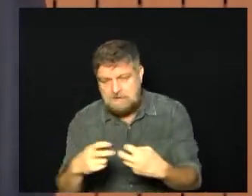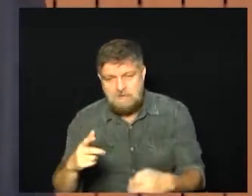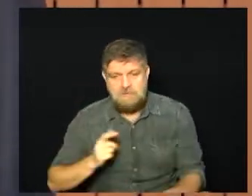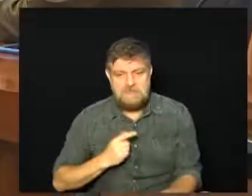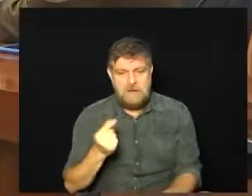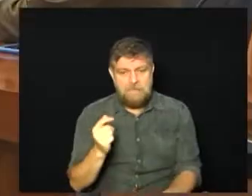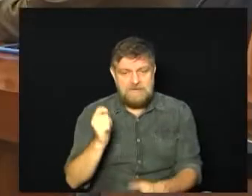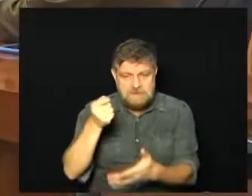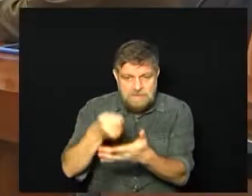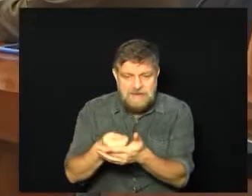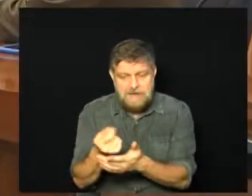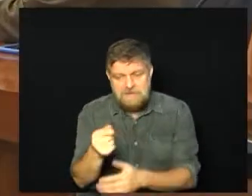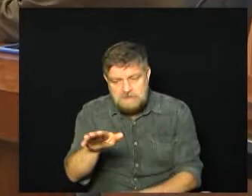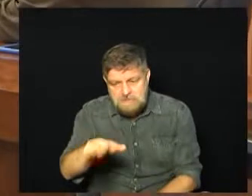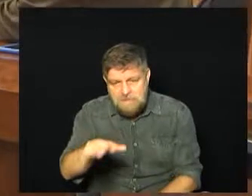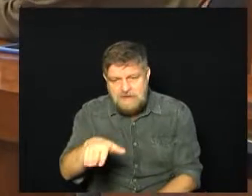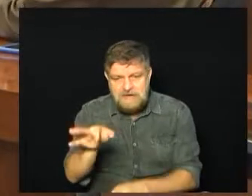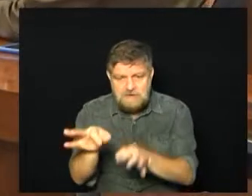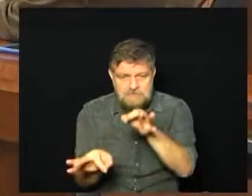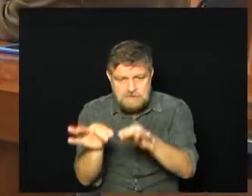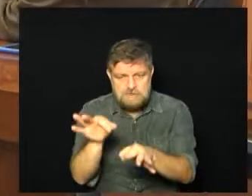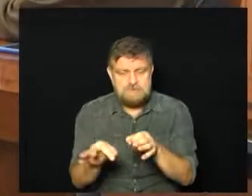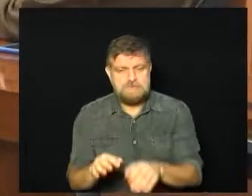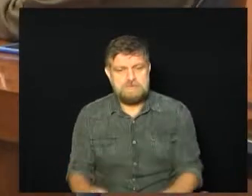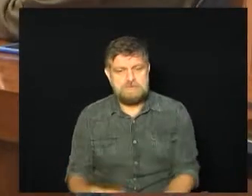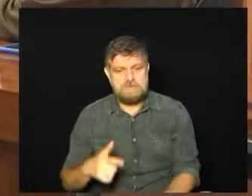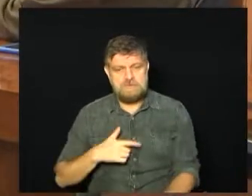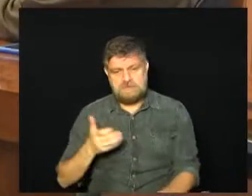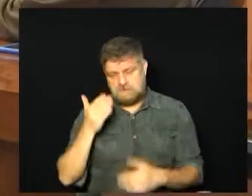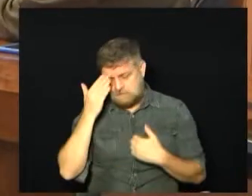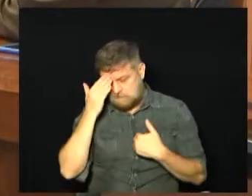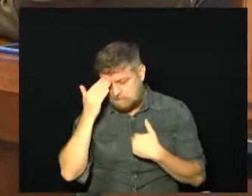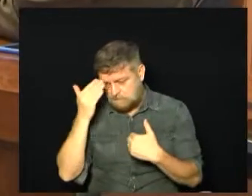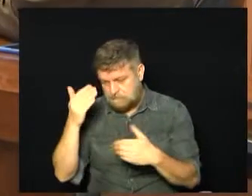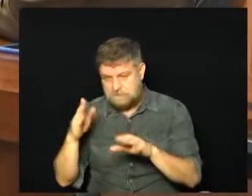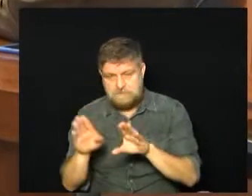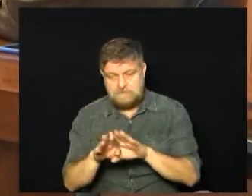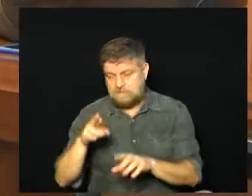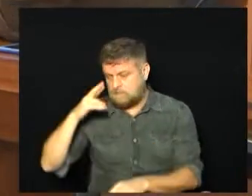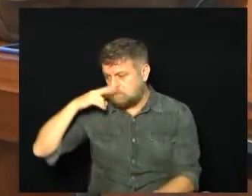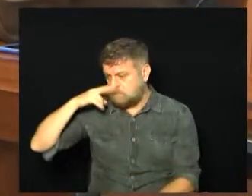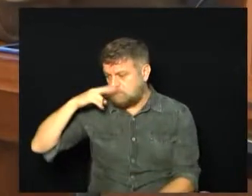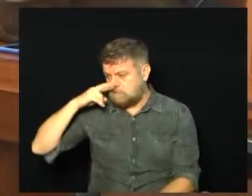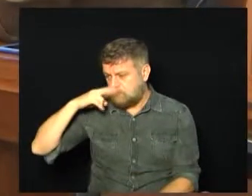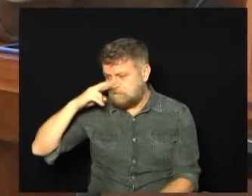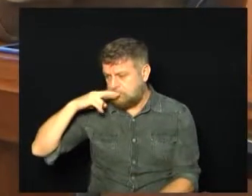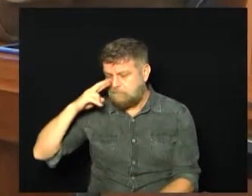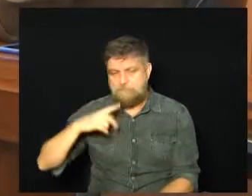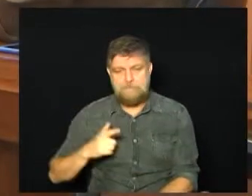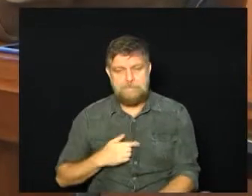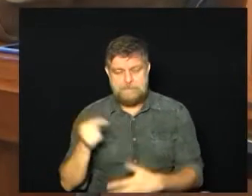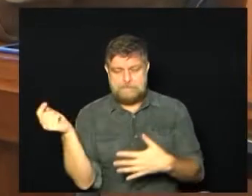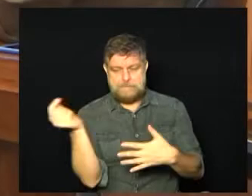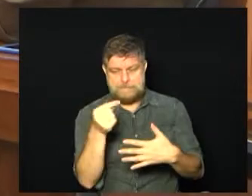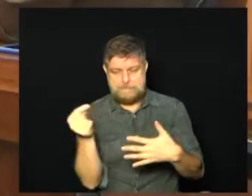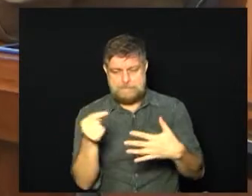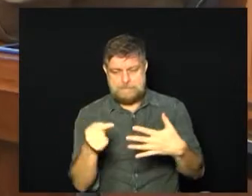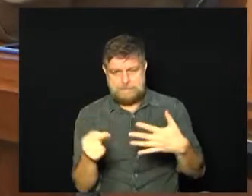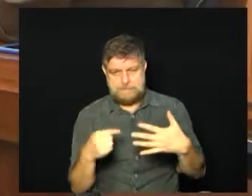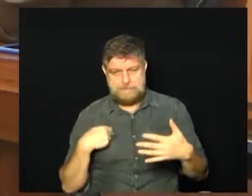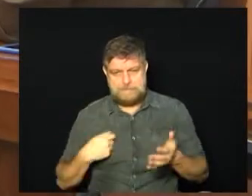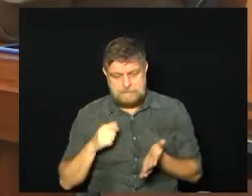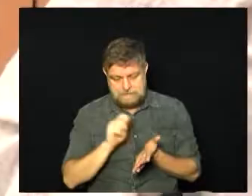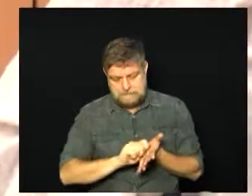parklet. Perfeito. Eu quero também agradecer a contribuição do Salvetti. Eu acho que esses pontos a gente está